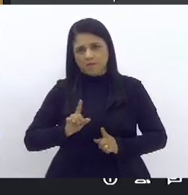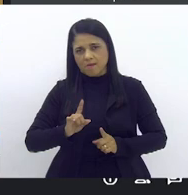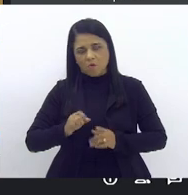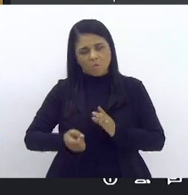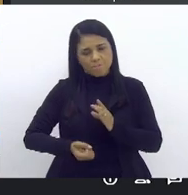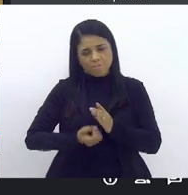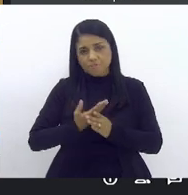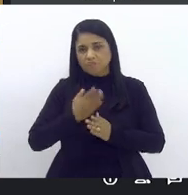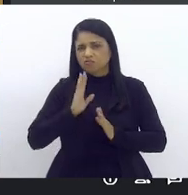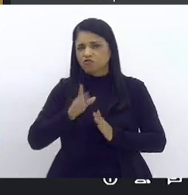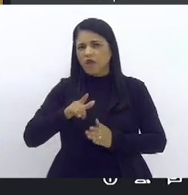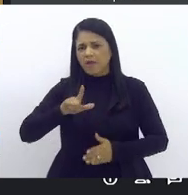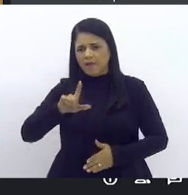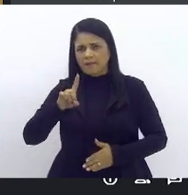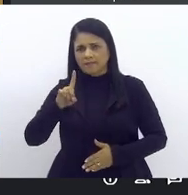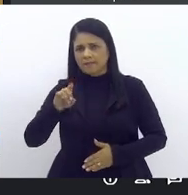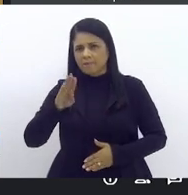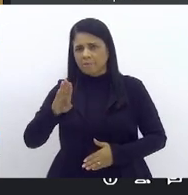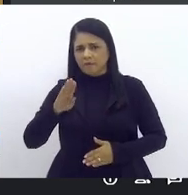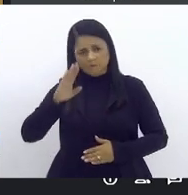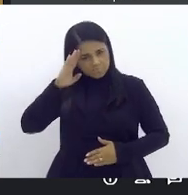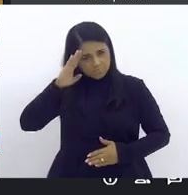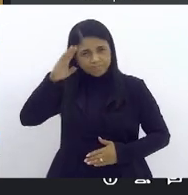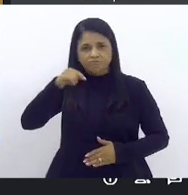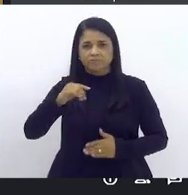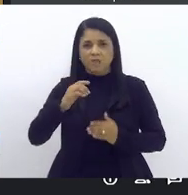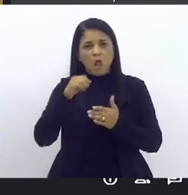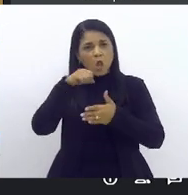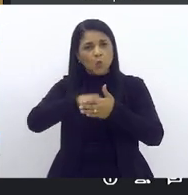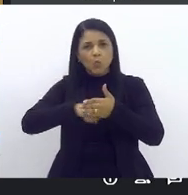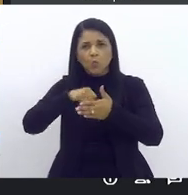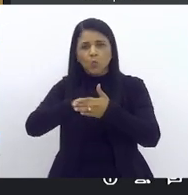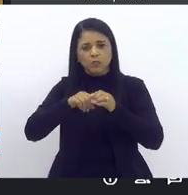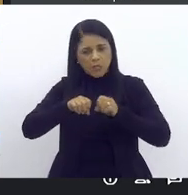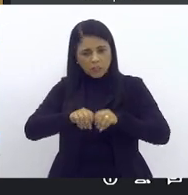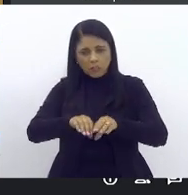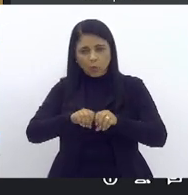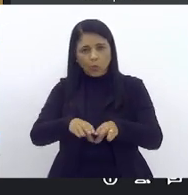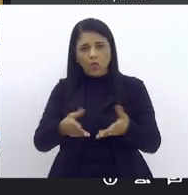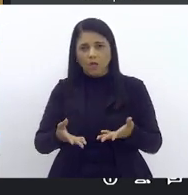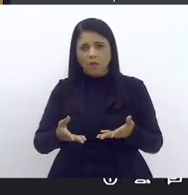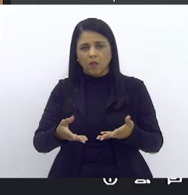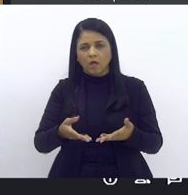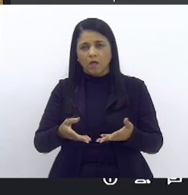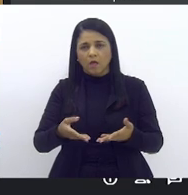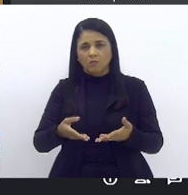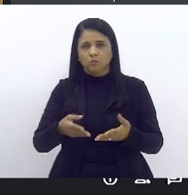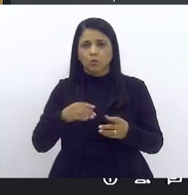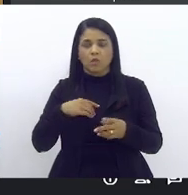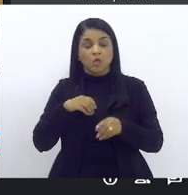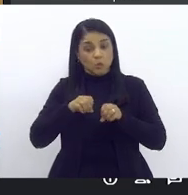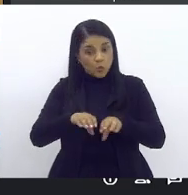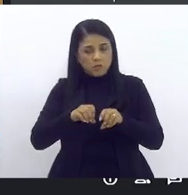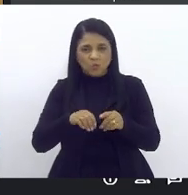não é mais adolescente, a LDB ela é adulta. Educação não é assistencialismo.